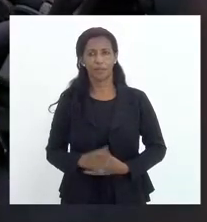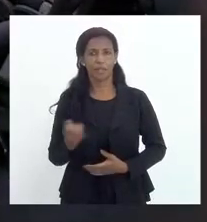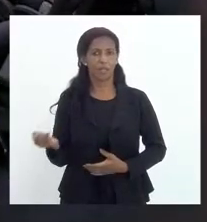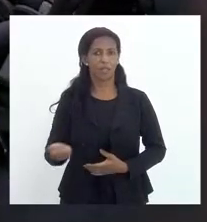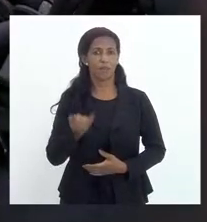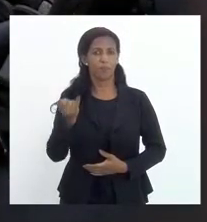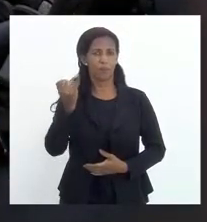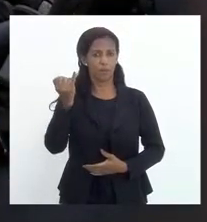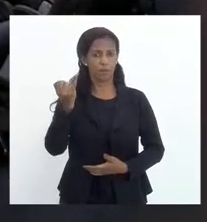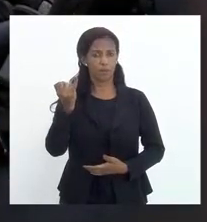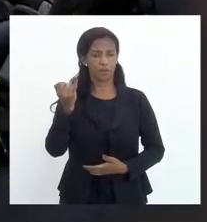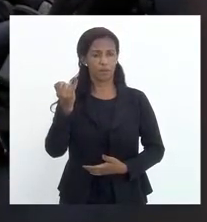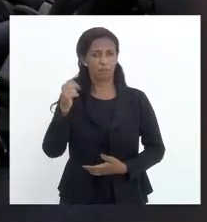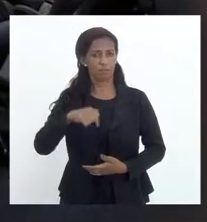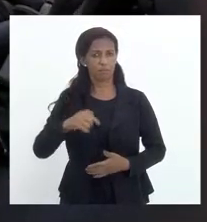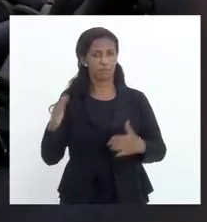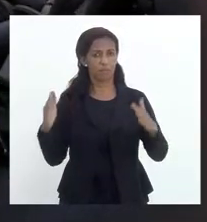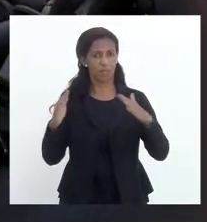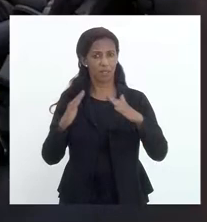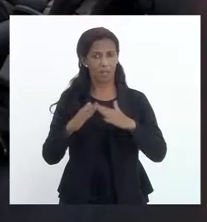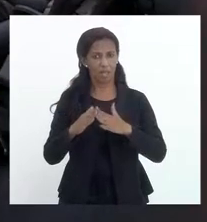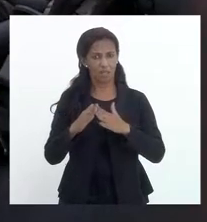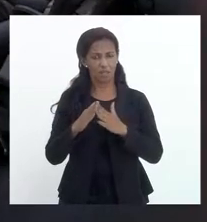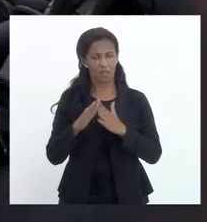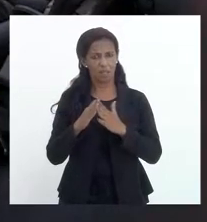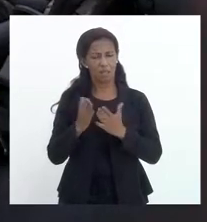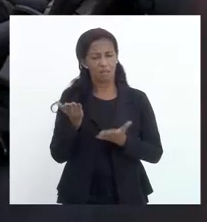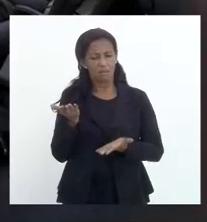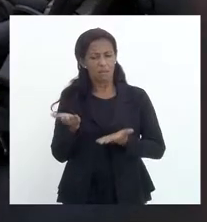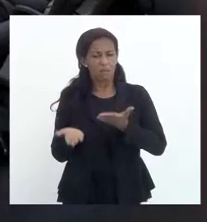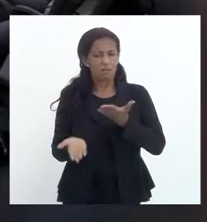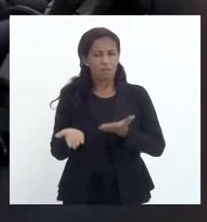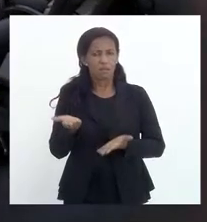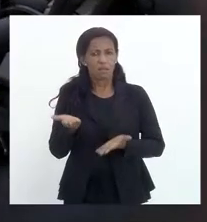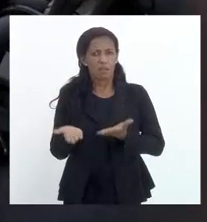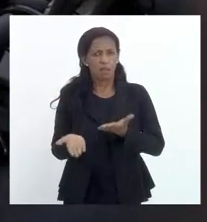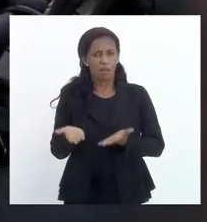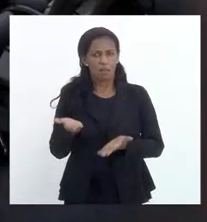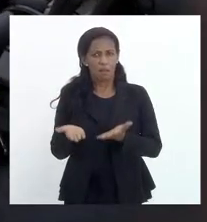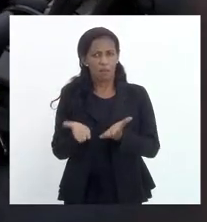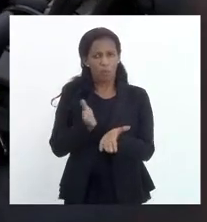mesmo é andar nesse equilíbrio tênue